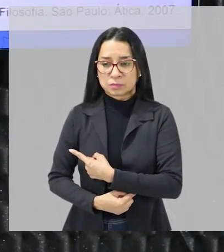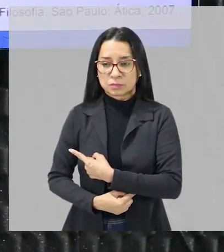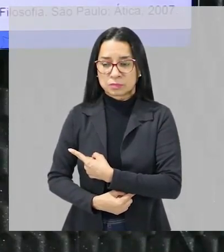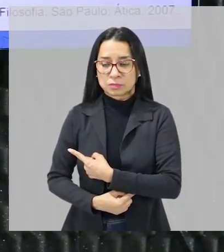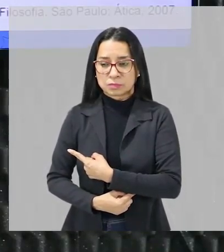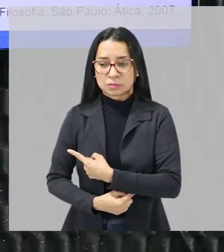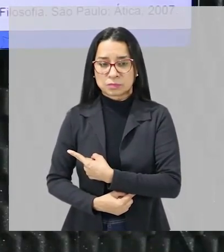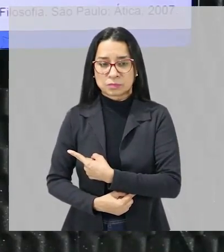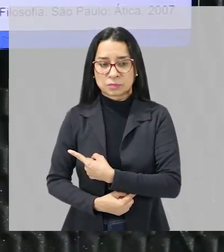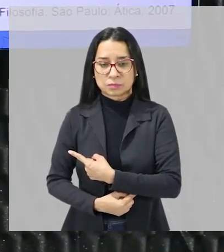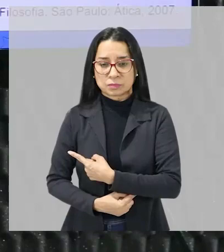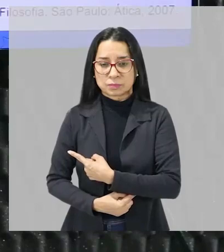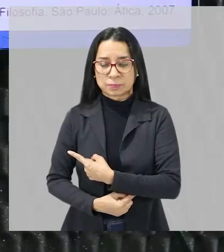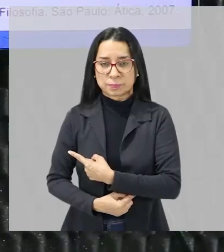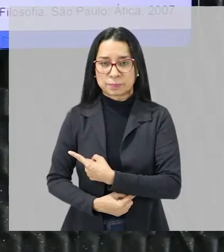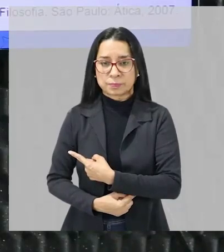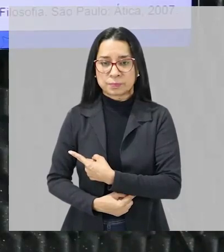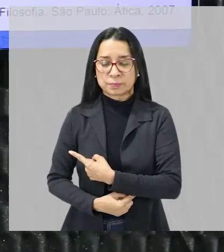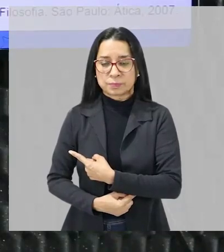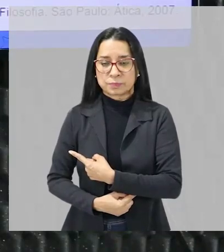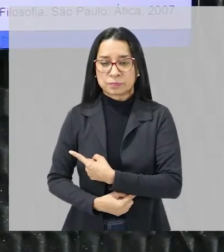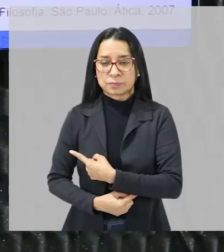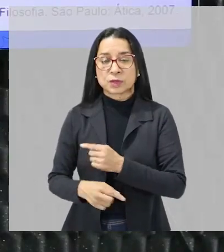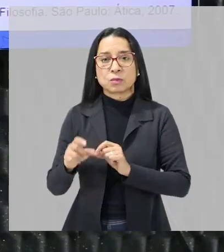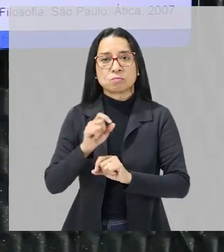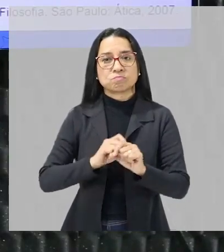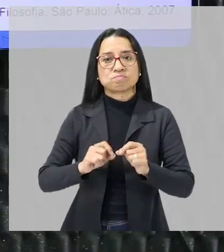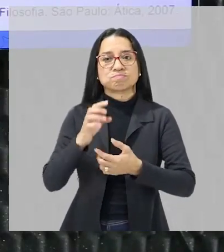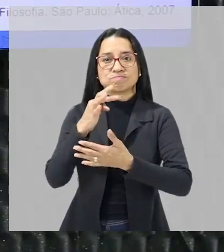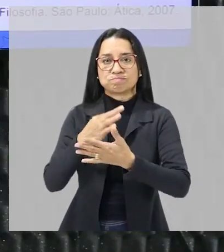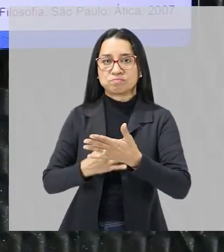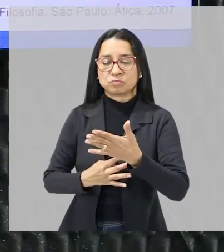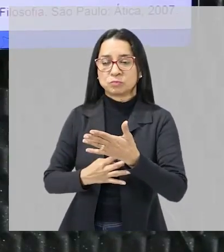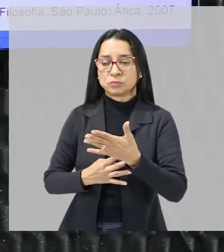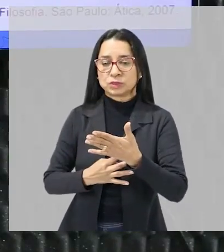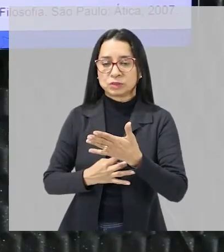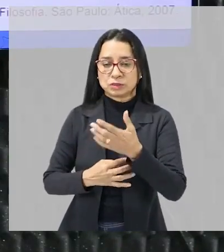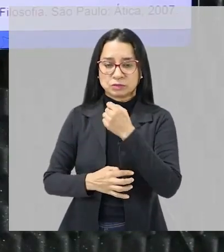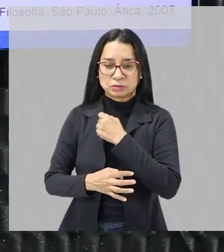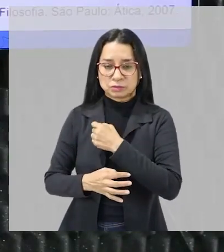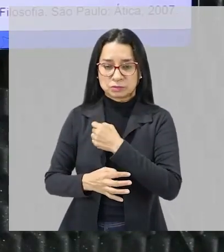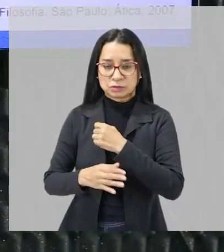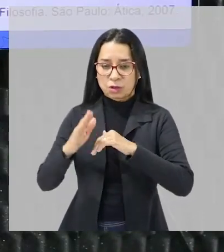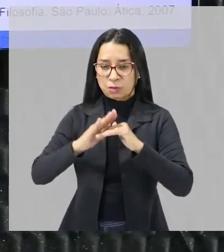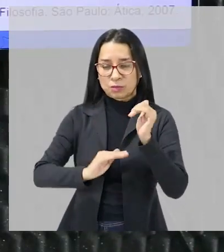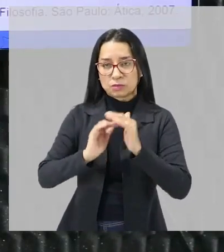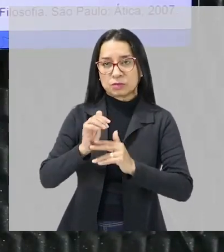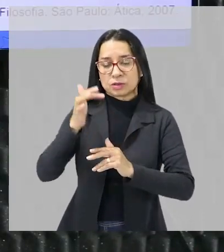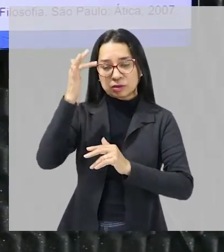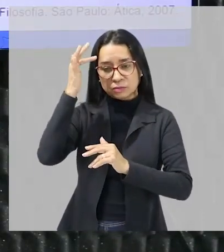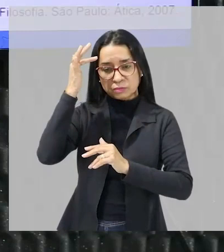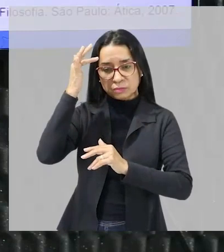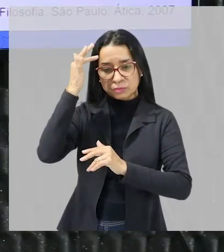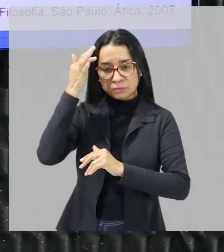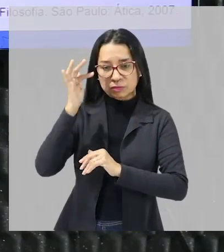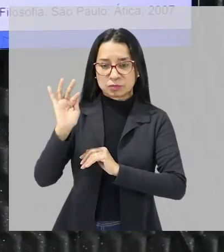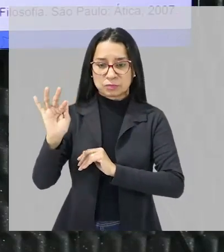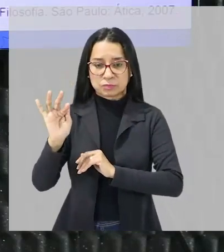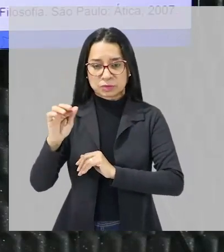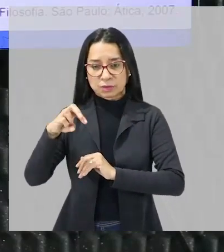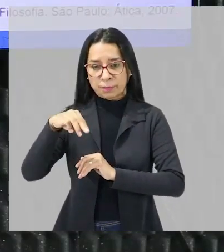cumprir o que lhe foi delegado para representar. O que o texto da filósofa Marilena Chaui está